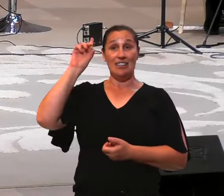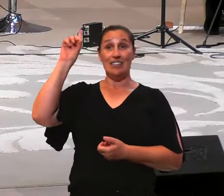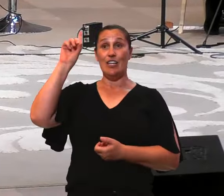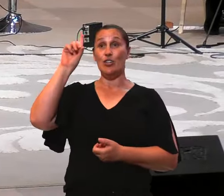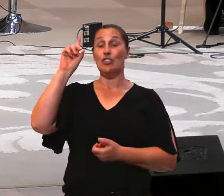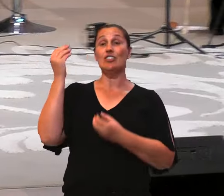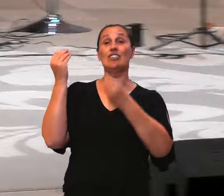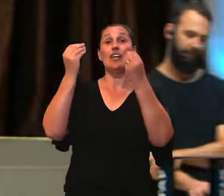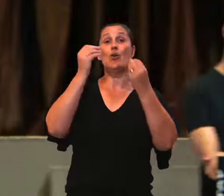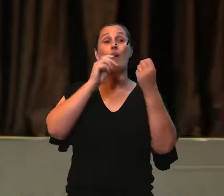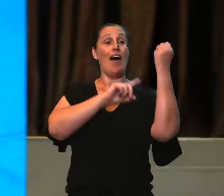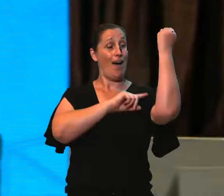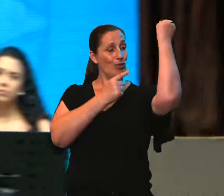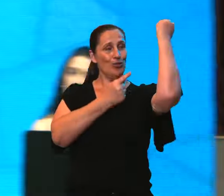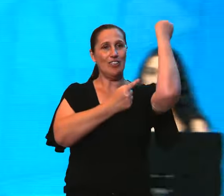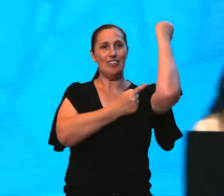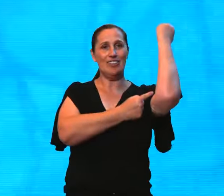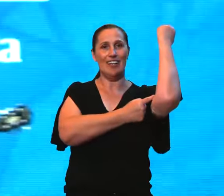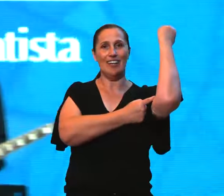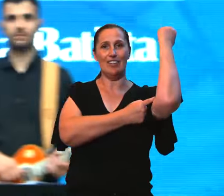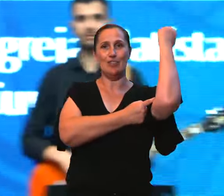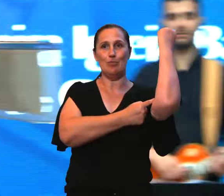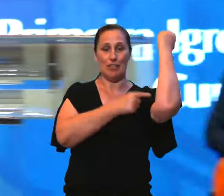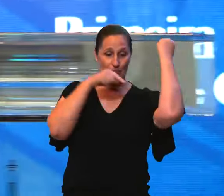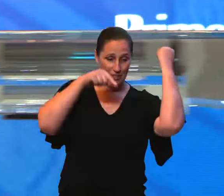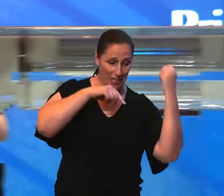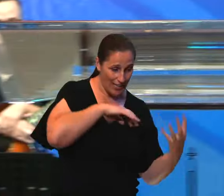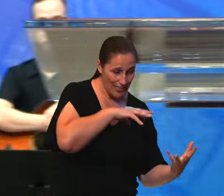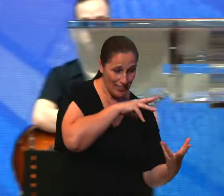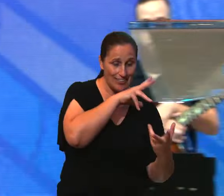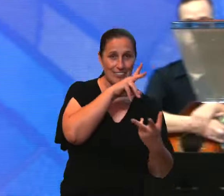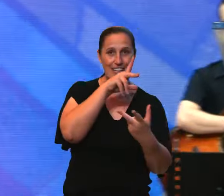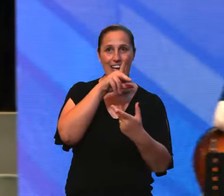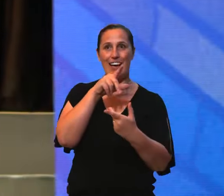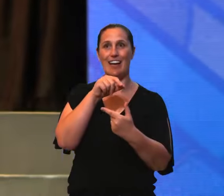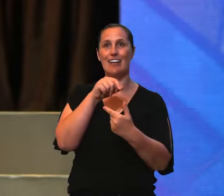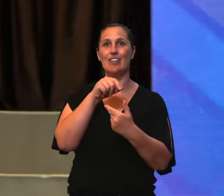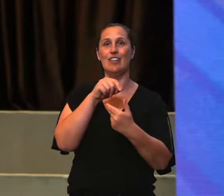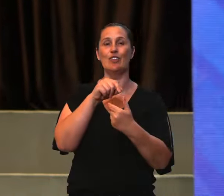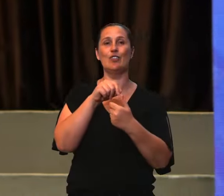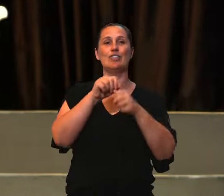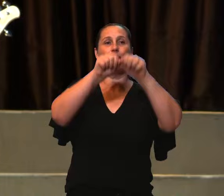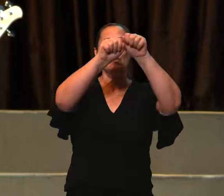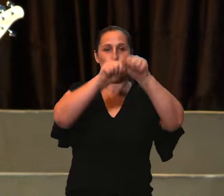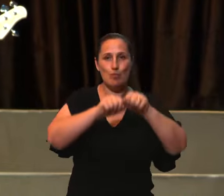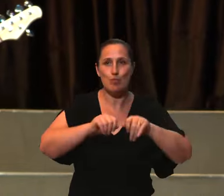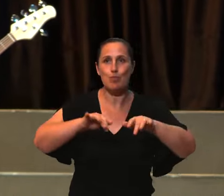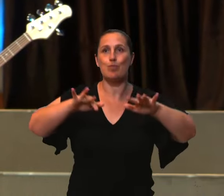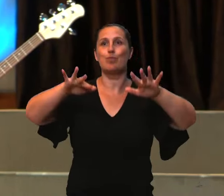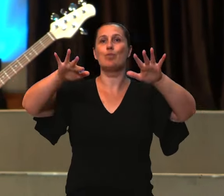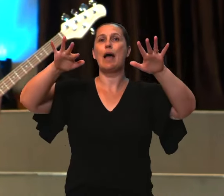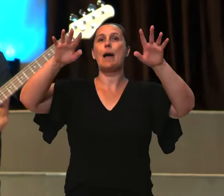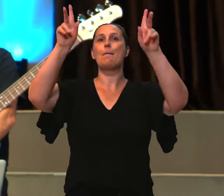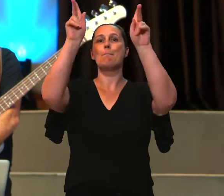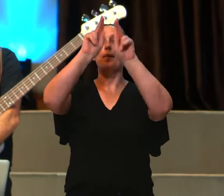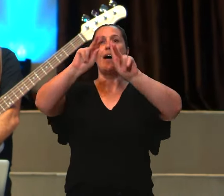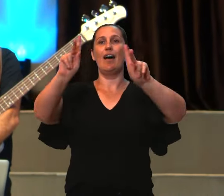autoridade Mas é para você cá embaixo nessa terra ser um distribuidor da